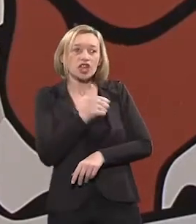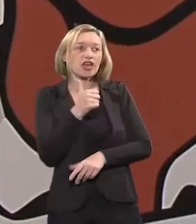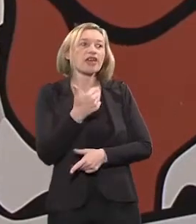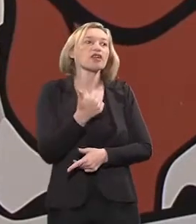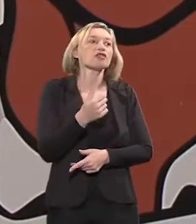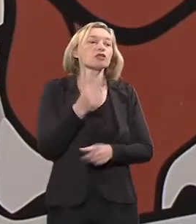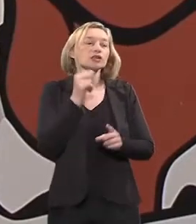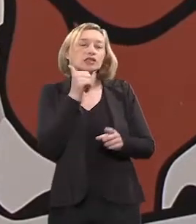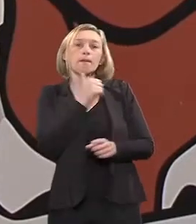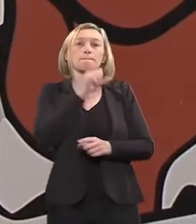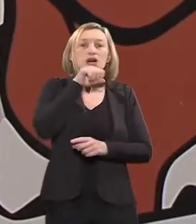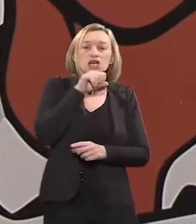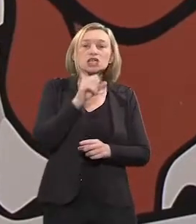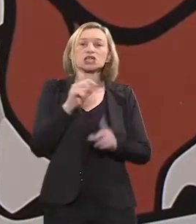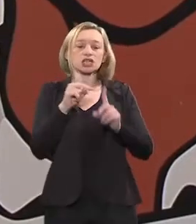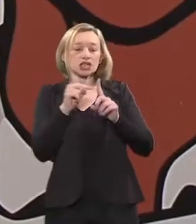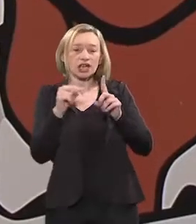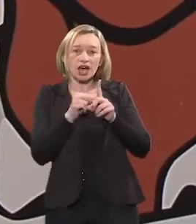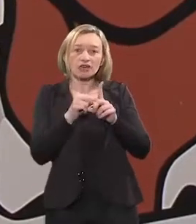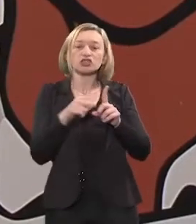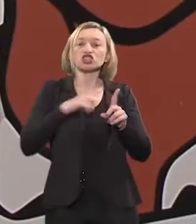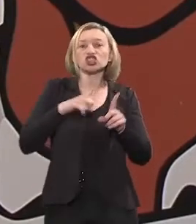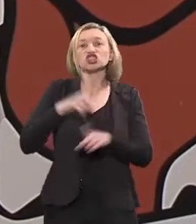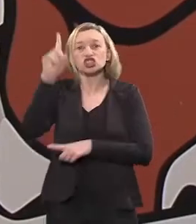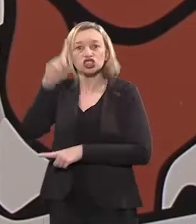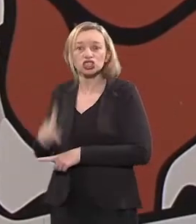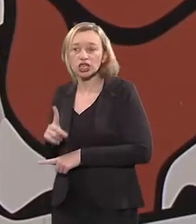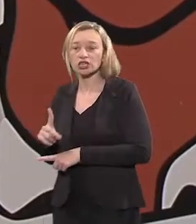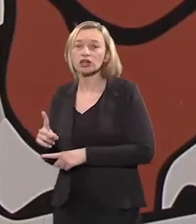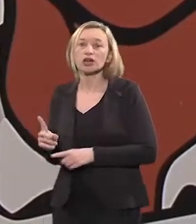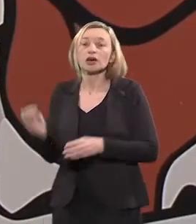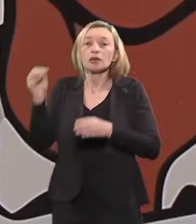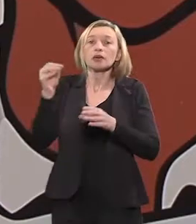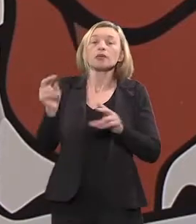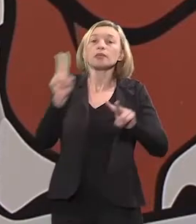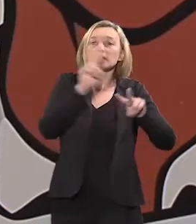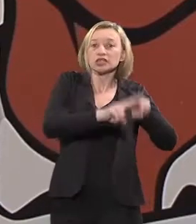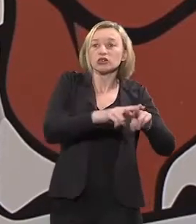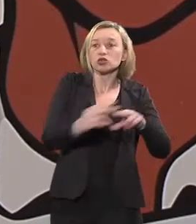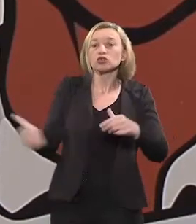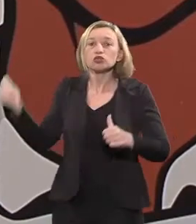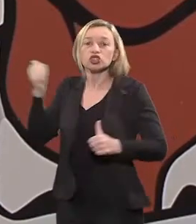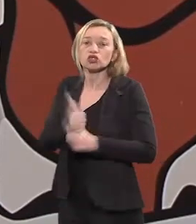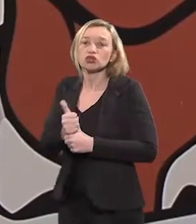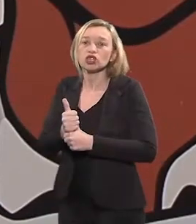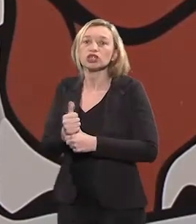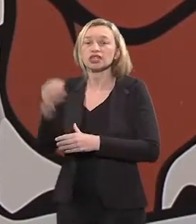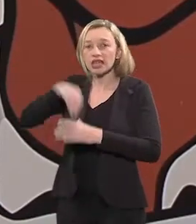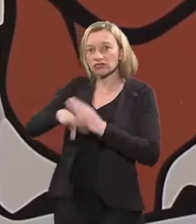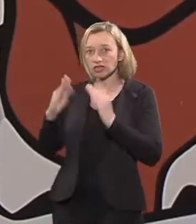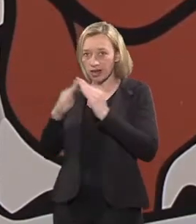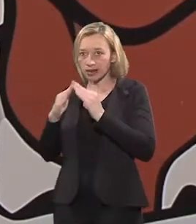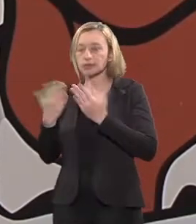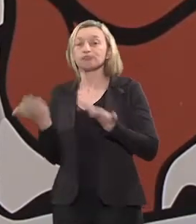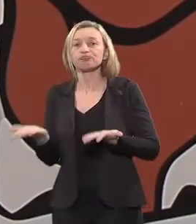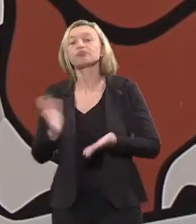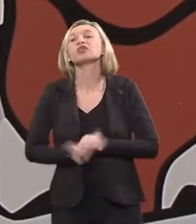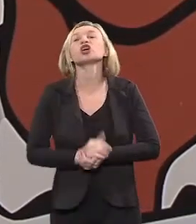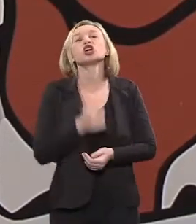mulher fosse mãe ou estivesse grávida, ela teria o direito a ter a prisão substituída por uma prisão